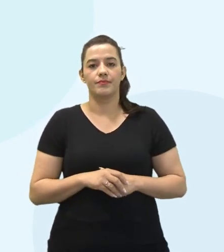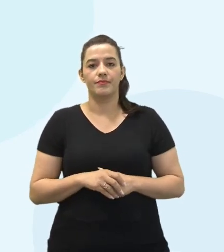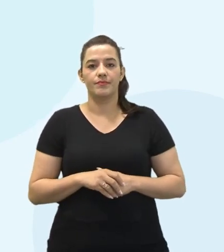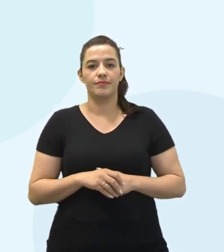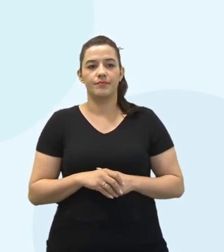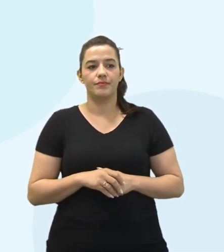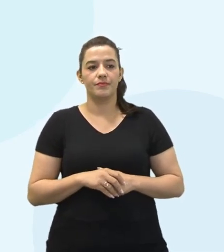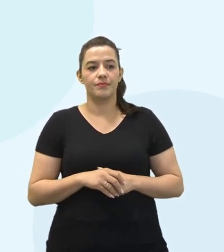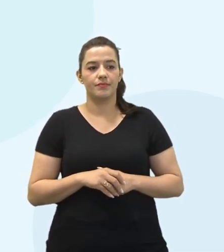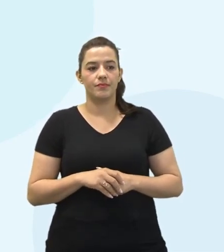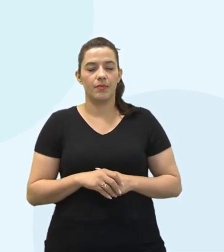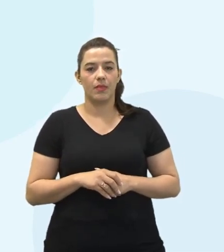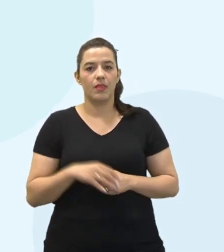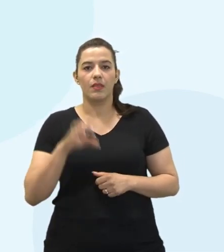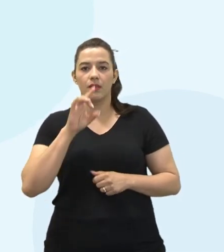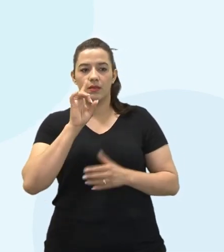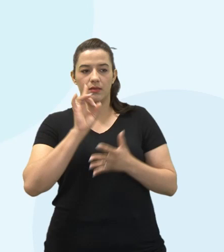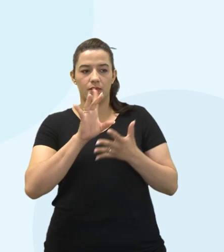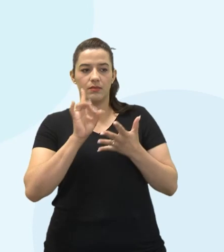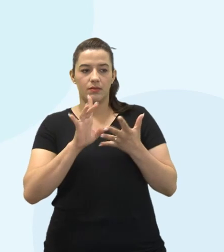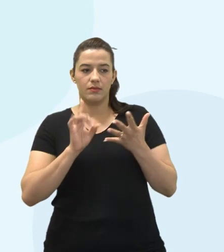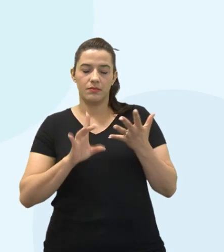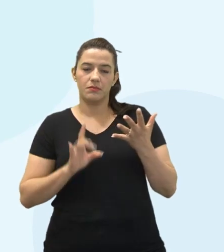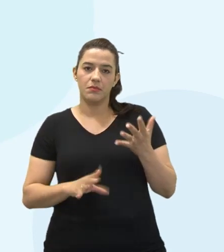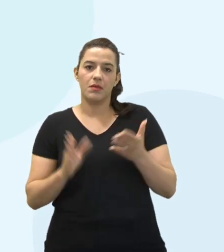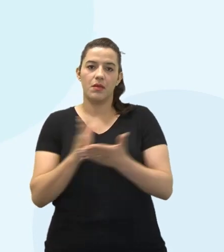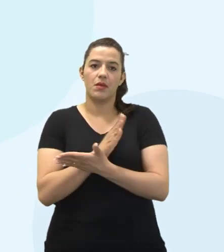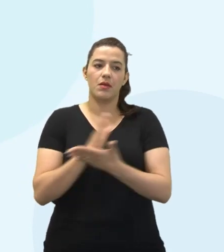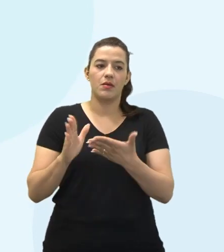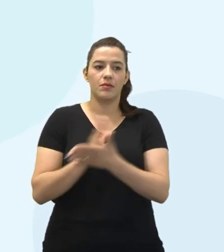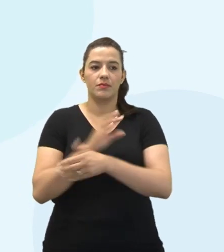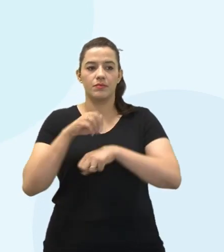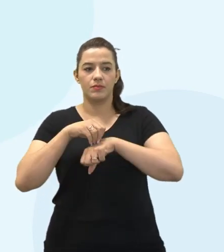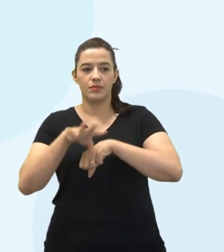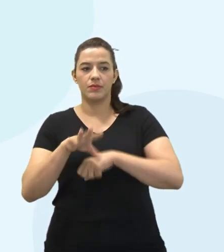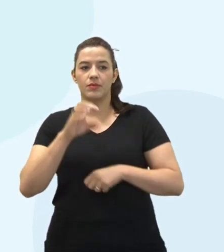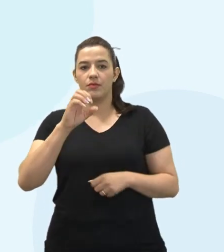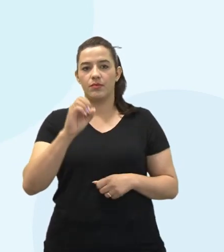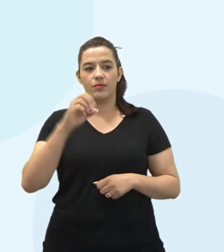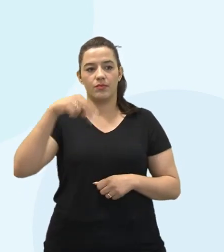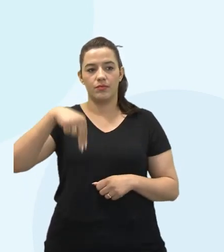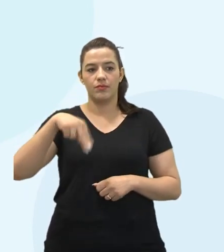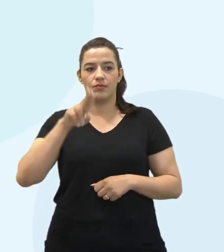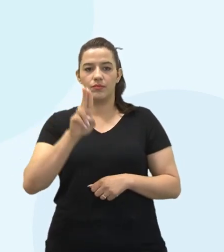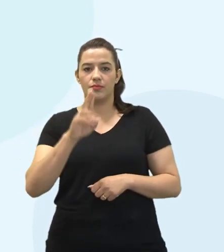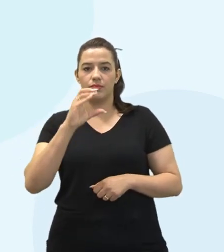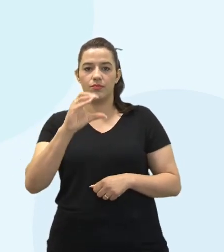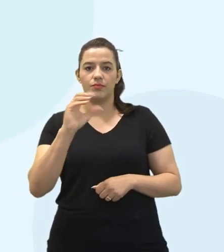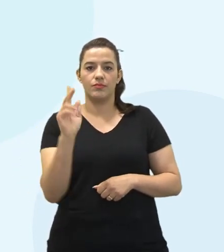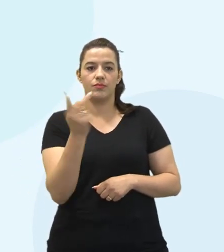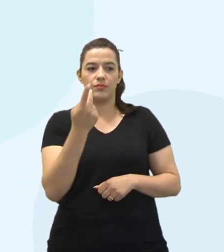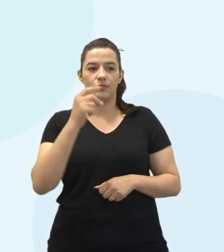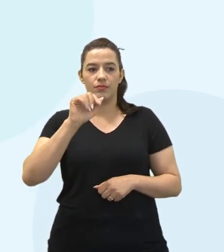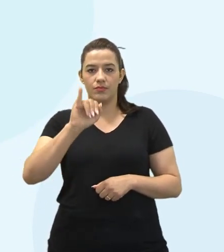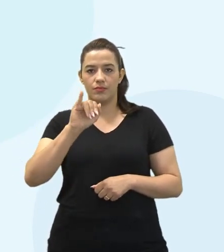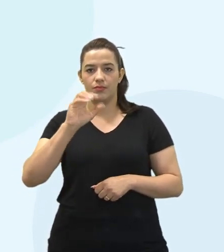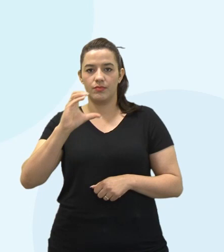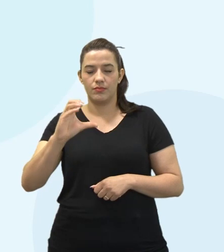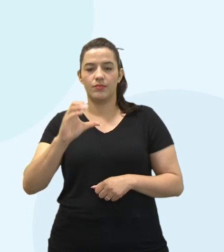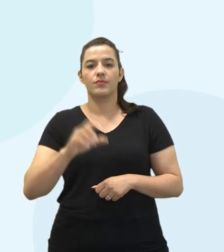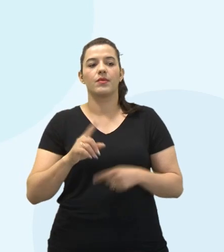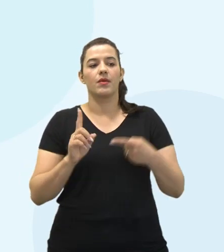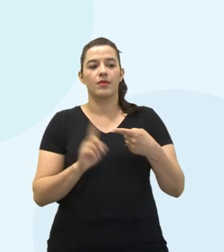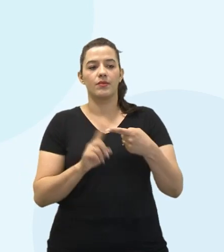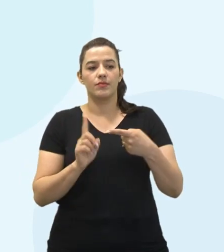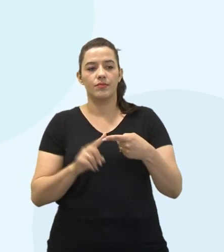aí nós temos as etapas que foram sugeridas por ano Chique né a etapa um é a preparação do